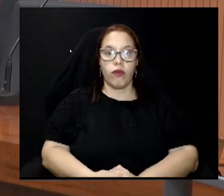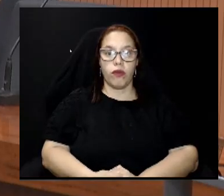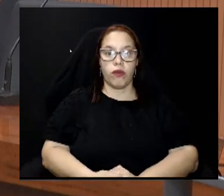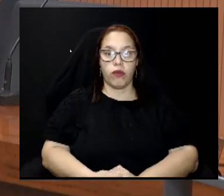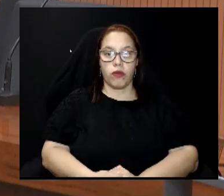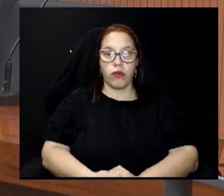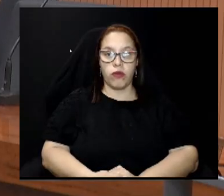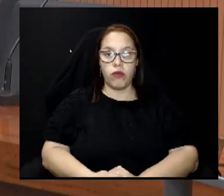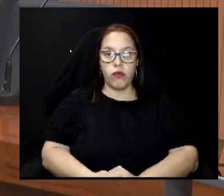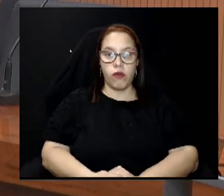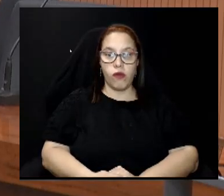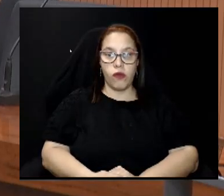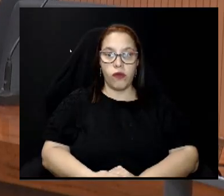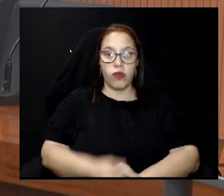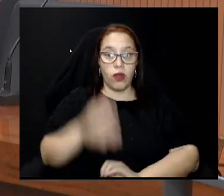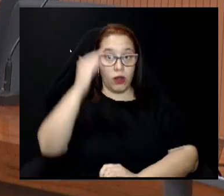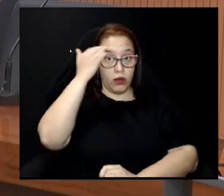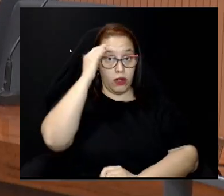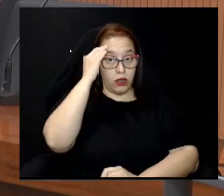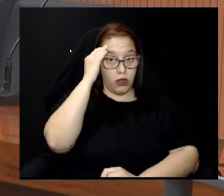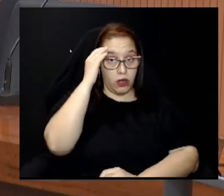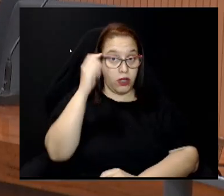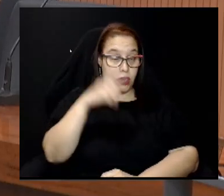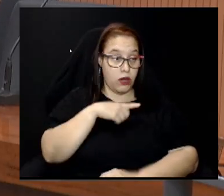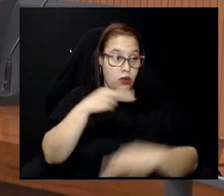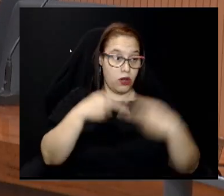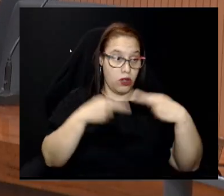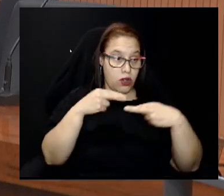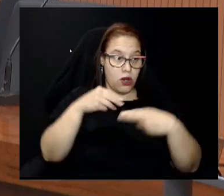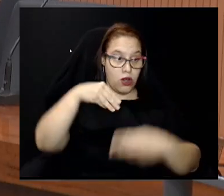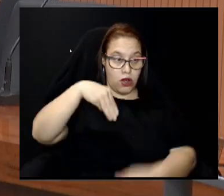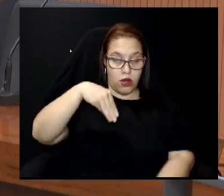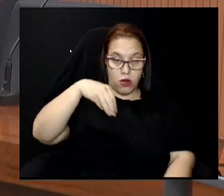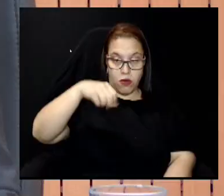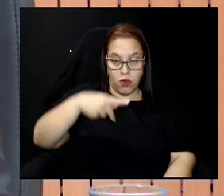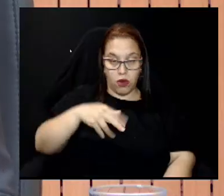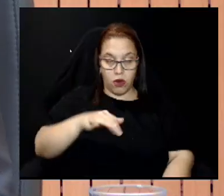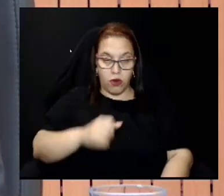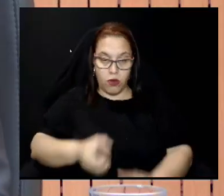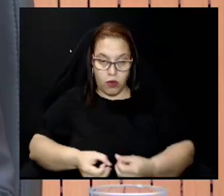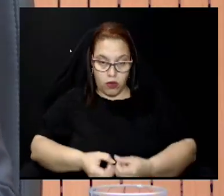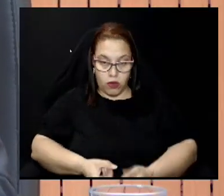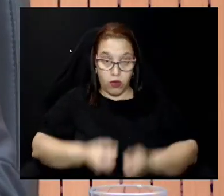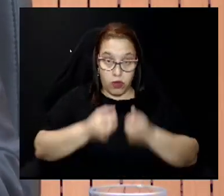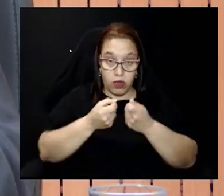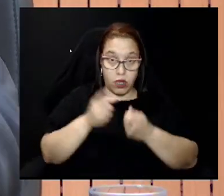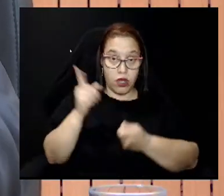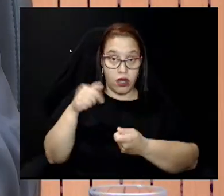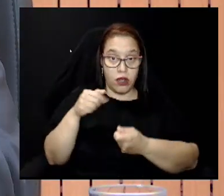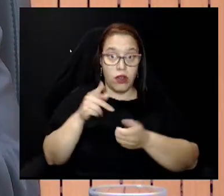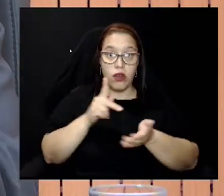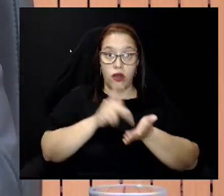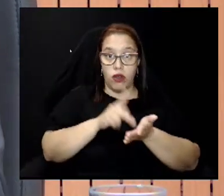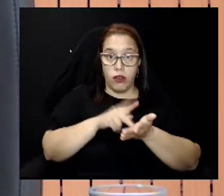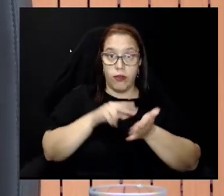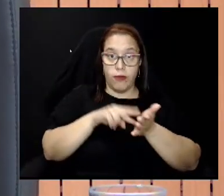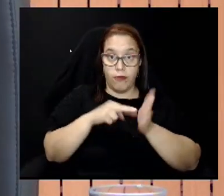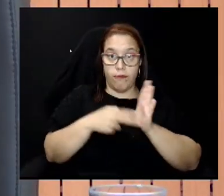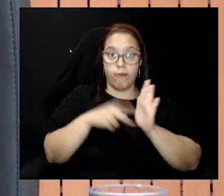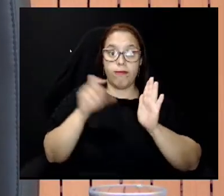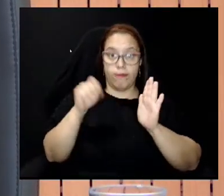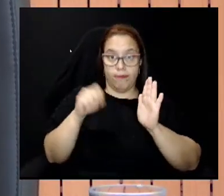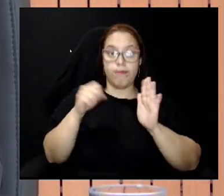Pelo que eu estou entendendo, esse pode ter alguma relação com a menopausa, o câncer de ovário, né? Isso. Na verdade, é o seguinte, tem sim muita relação,